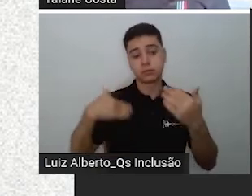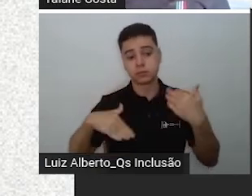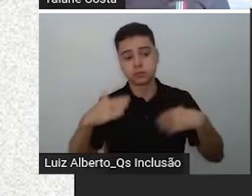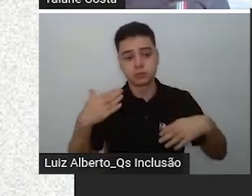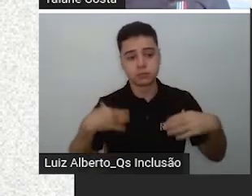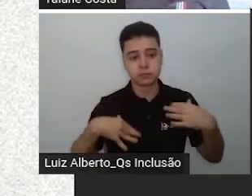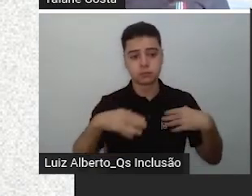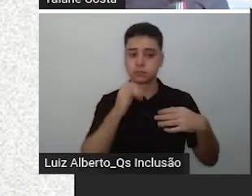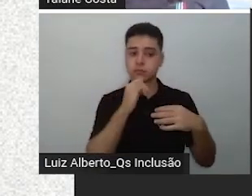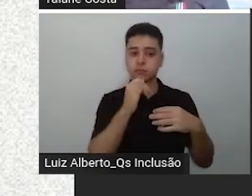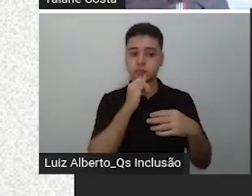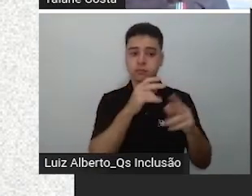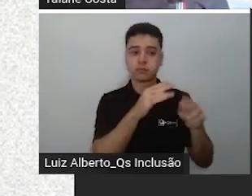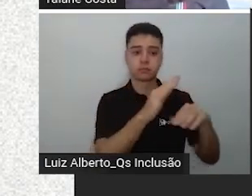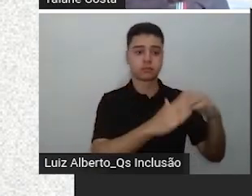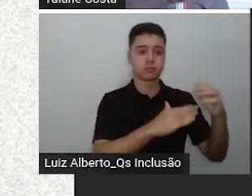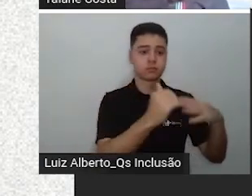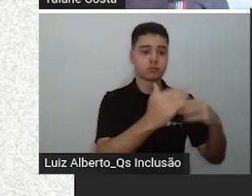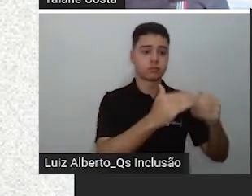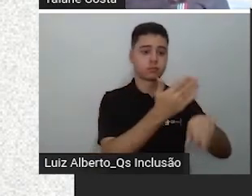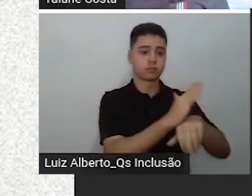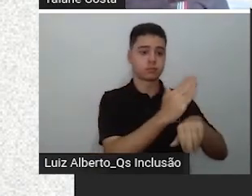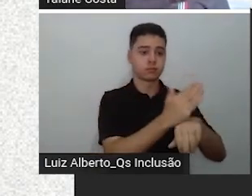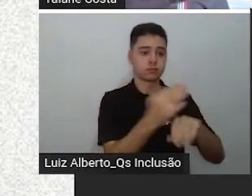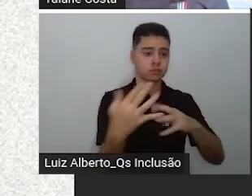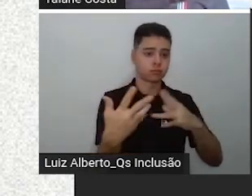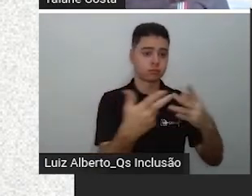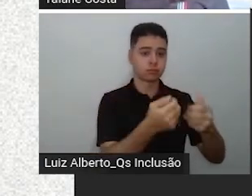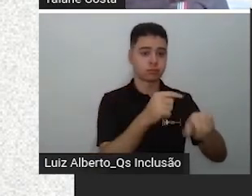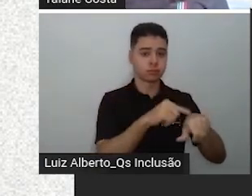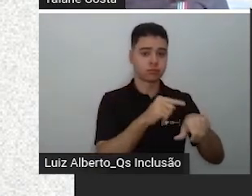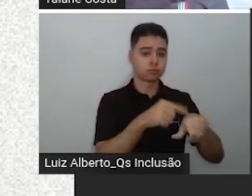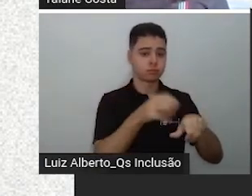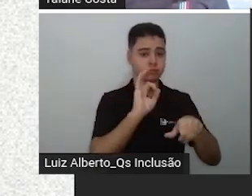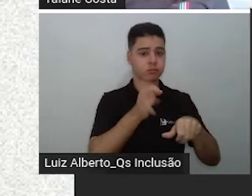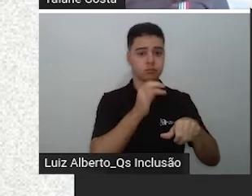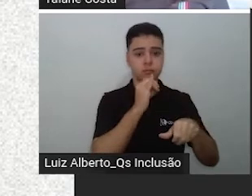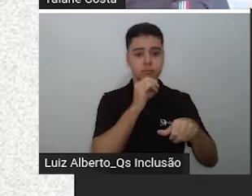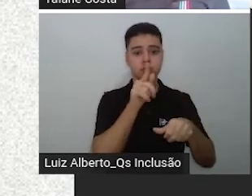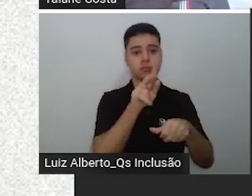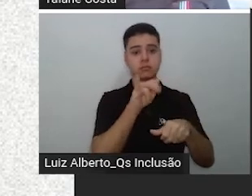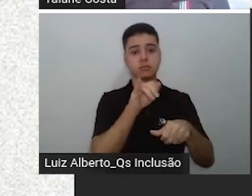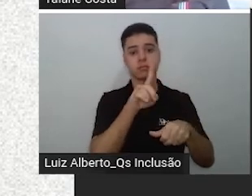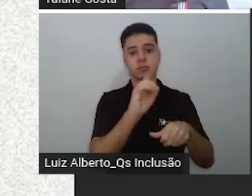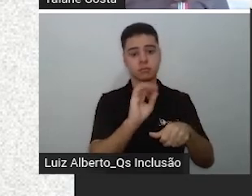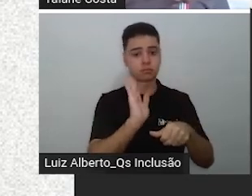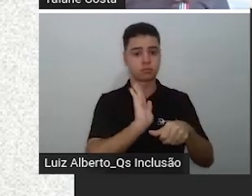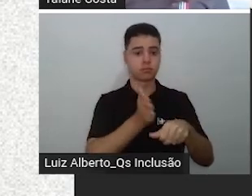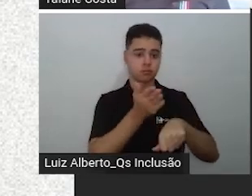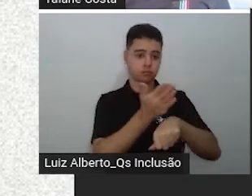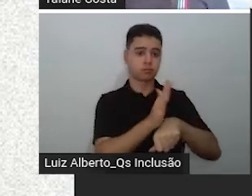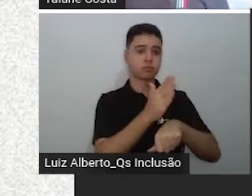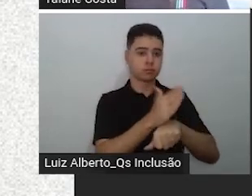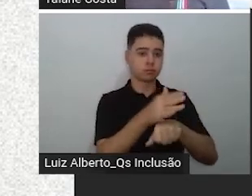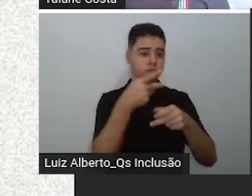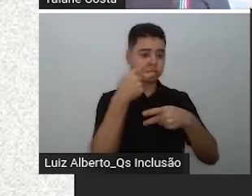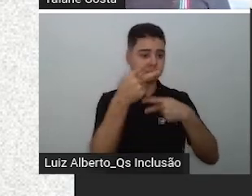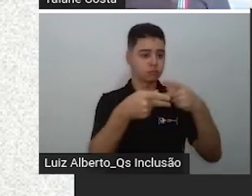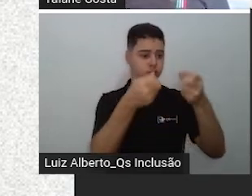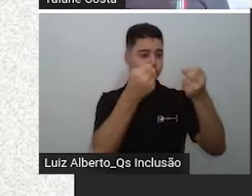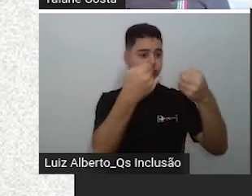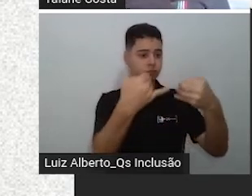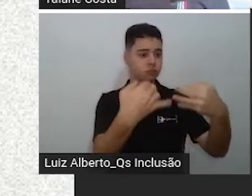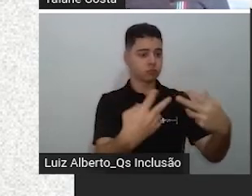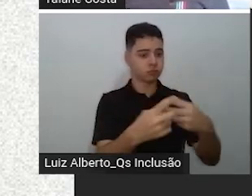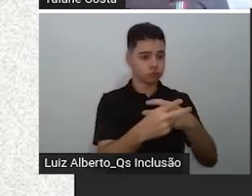um profissional treinado para aquela situação. Então, o guiado ele é treinado para falar aquilo,